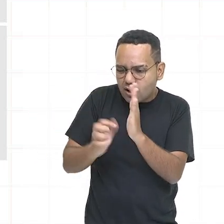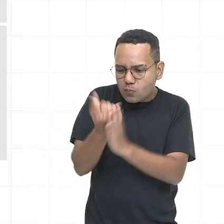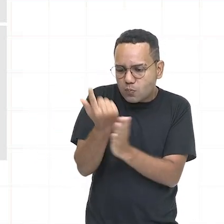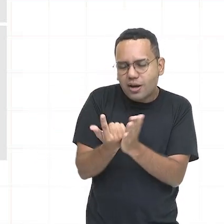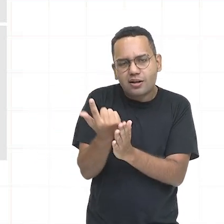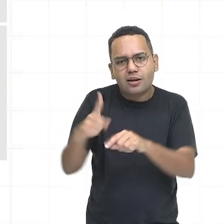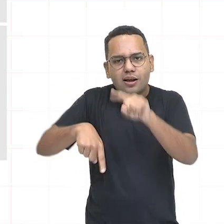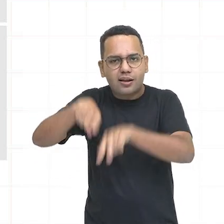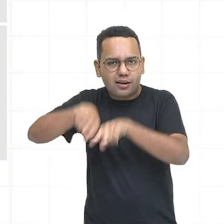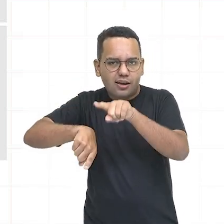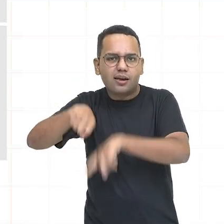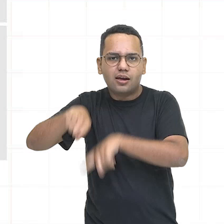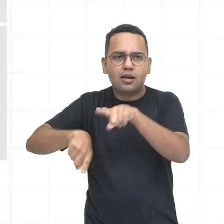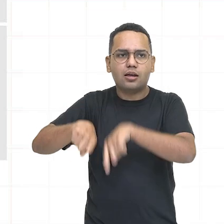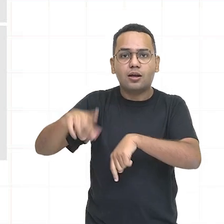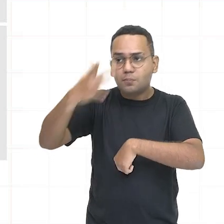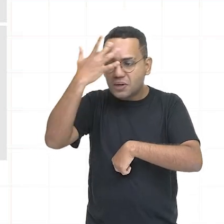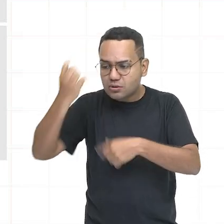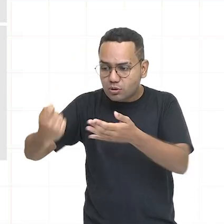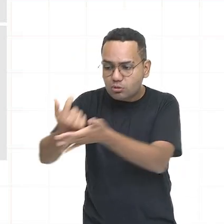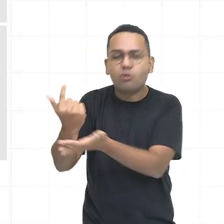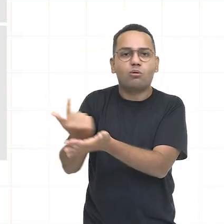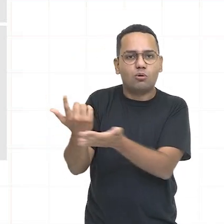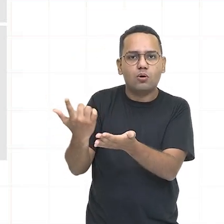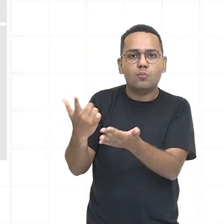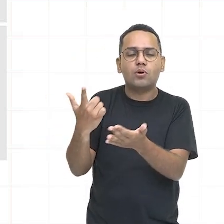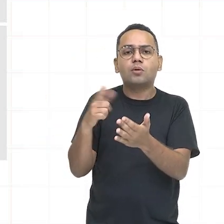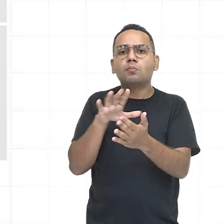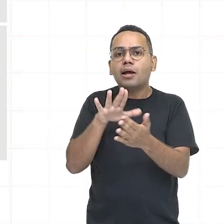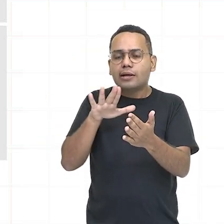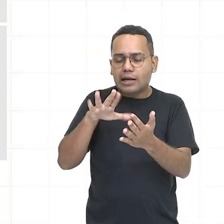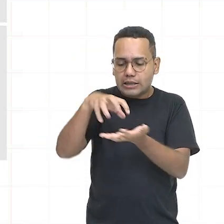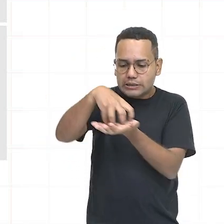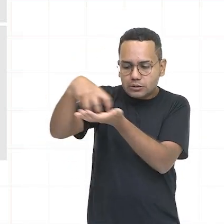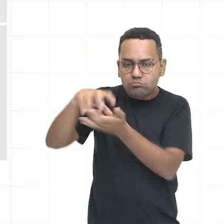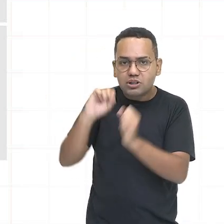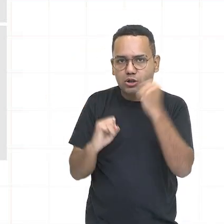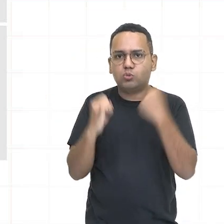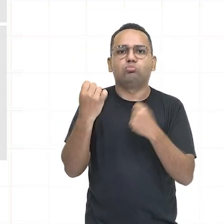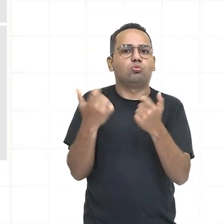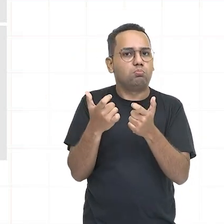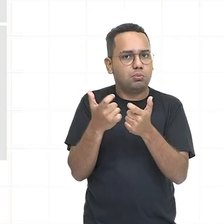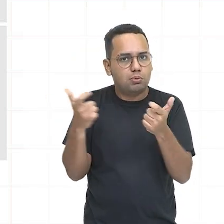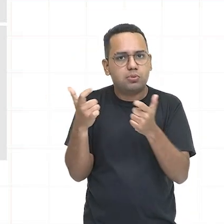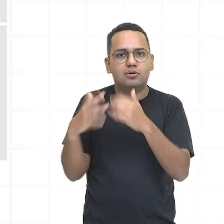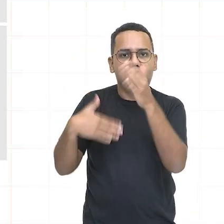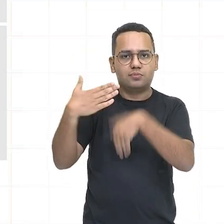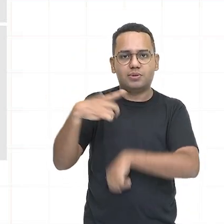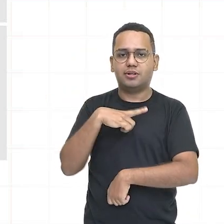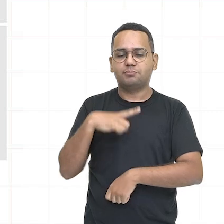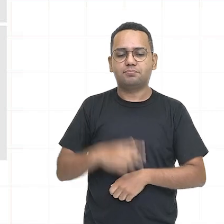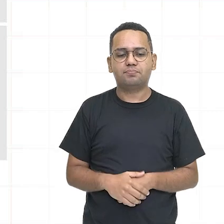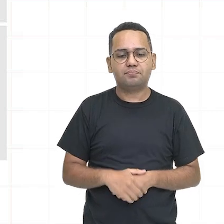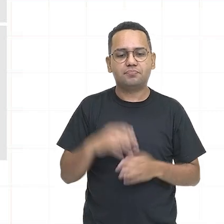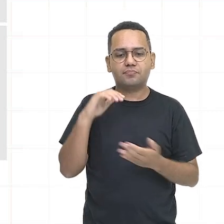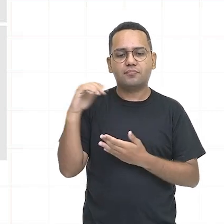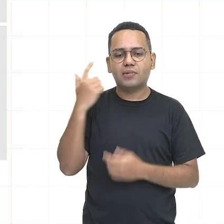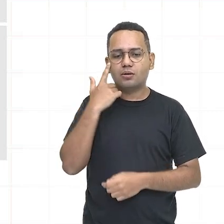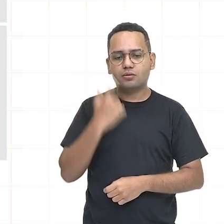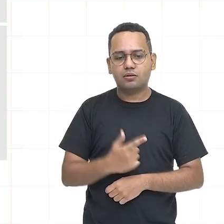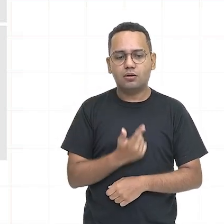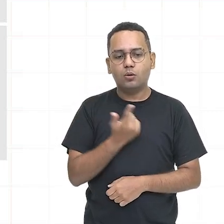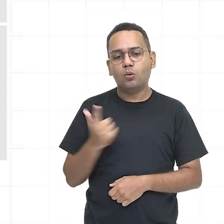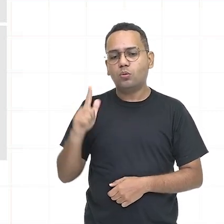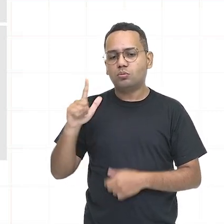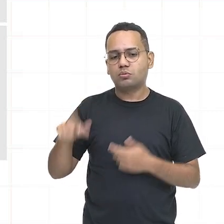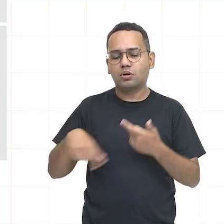desenvolvendo também mais, tá? Mas além da indústria e da manufatura na Ásia, A tecnologia da informação,